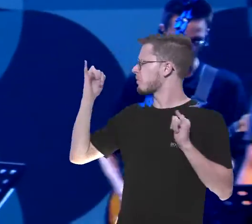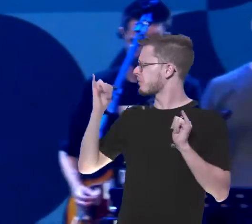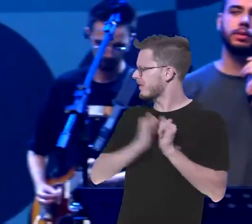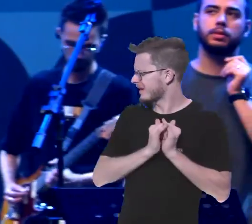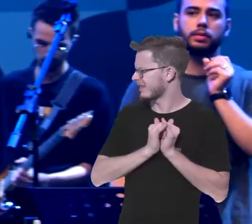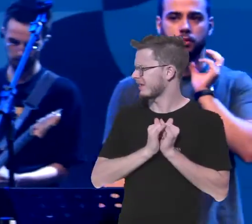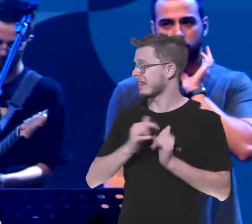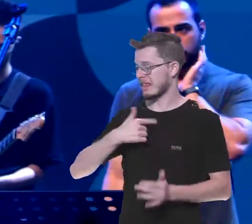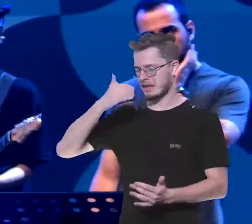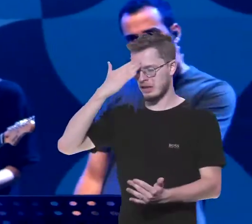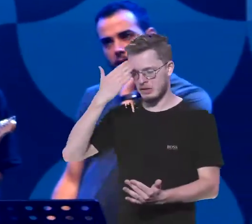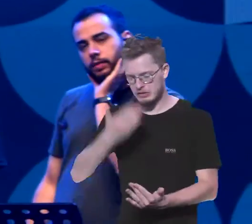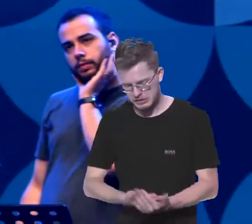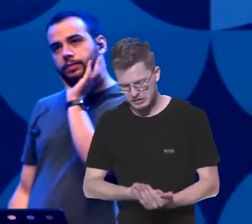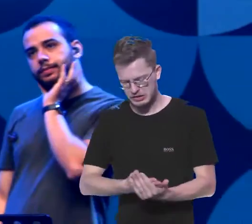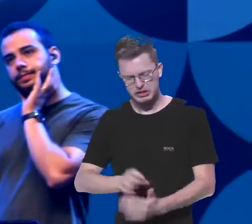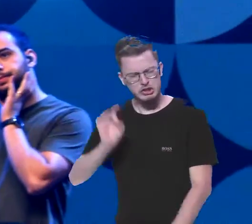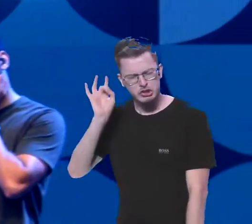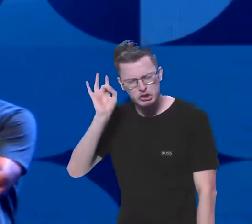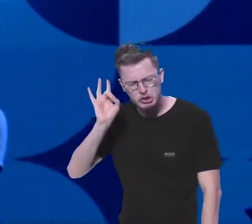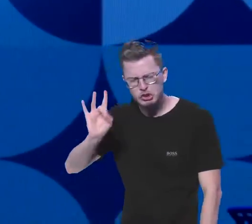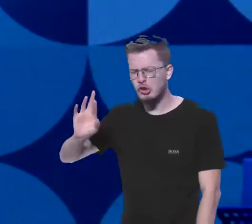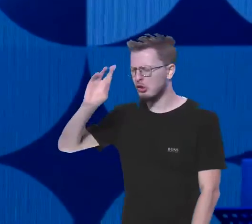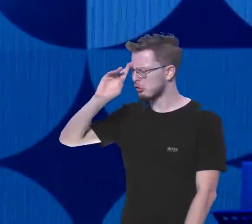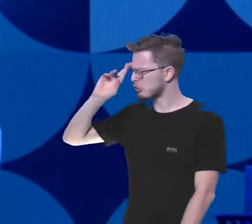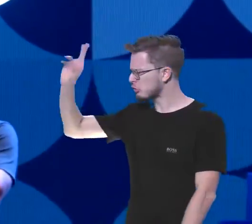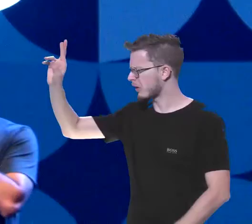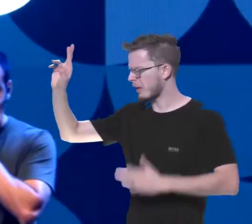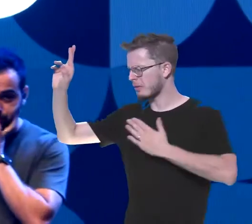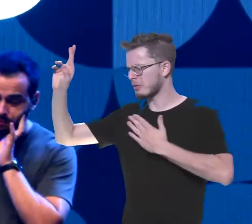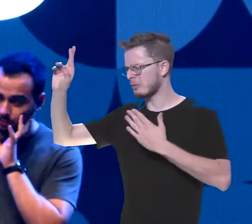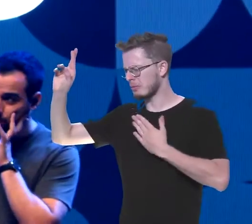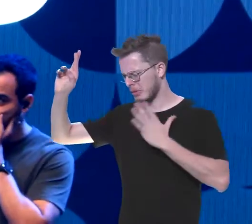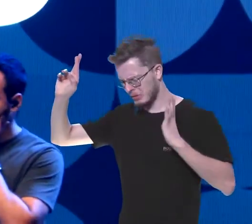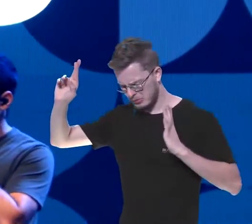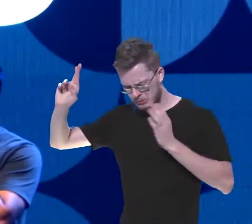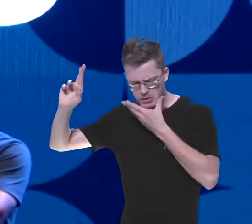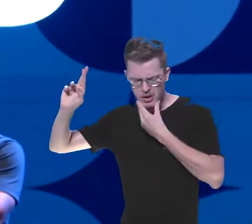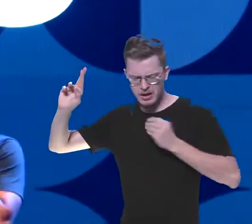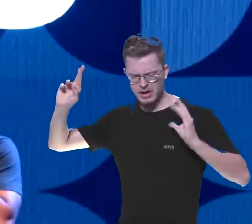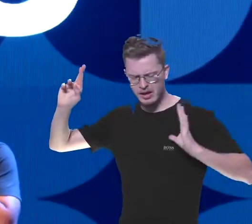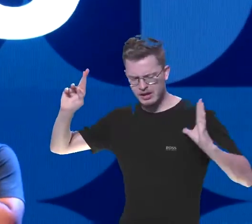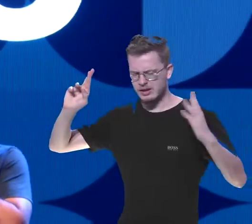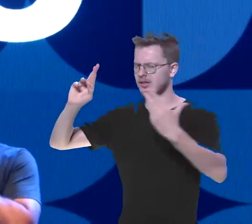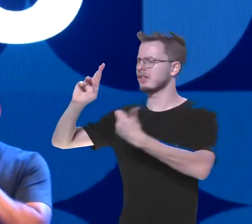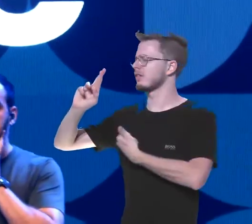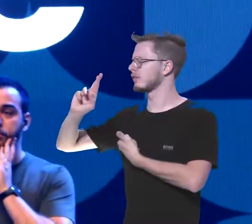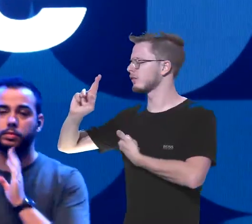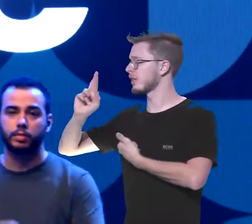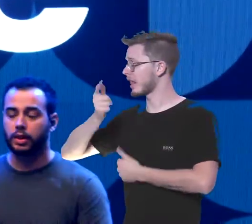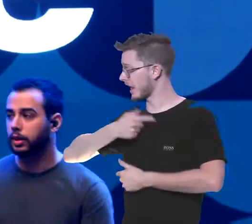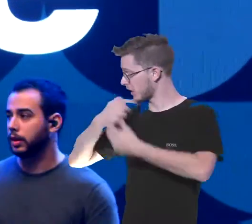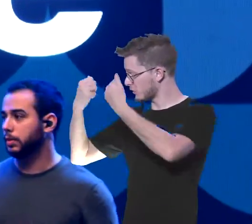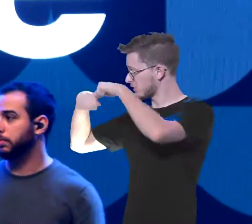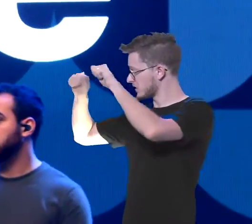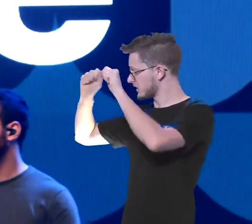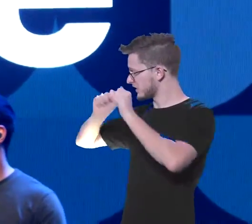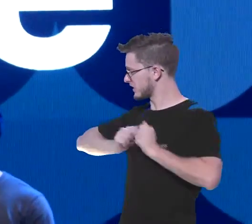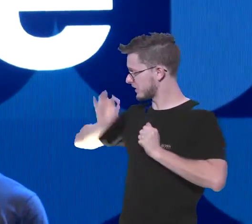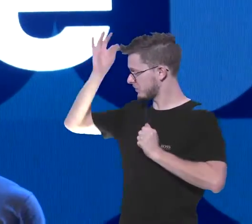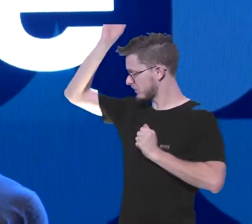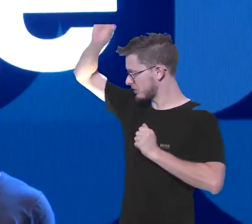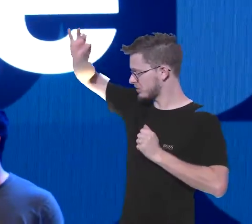creio que só o Senhor é o meu Salvador. Eu recebo o teu Espírito